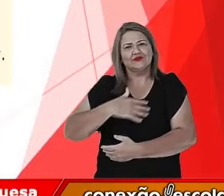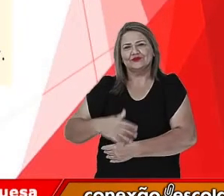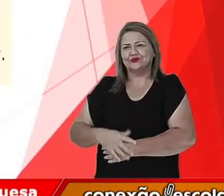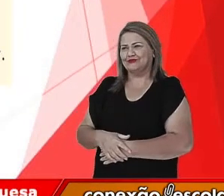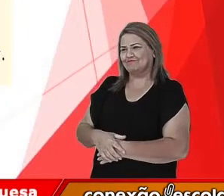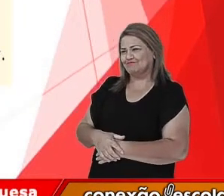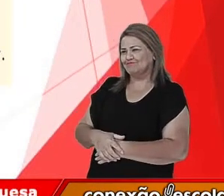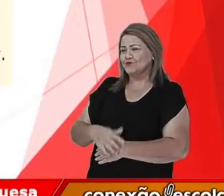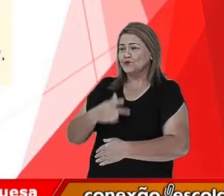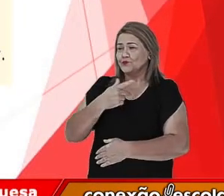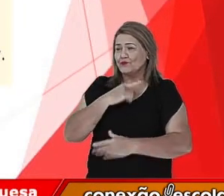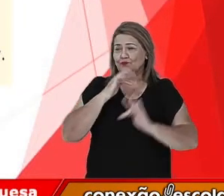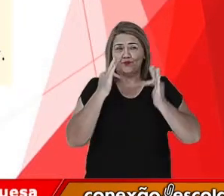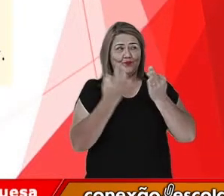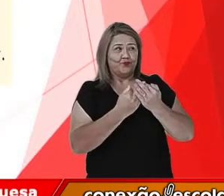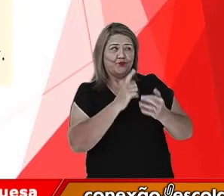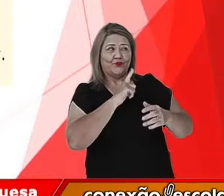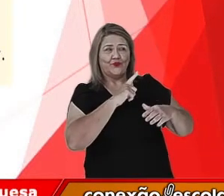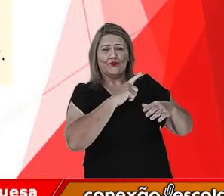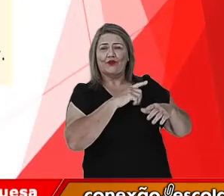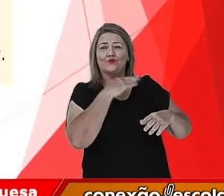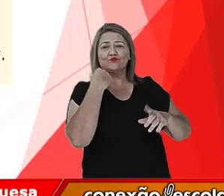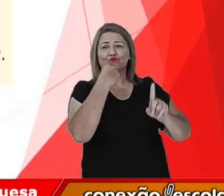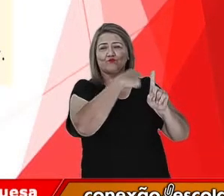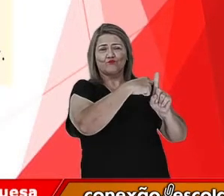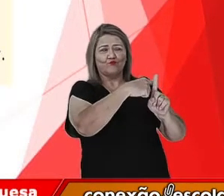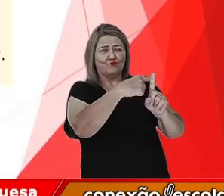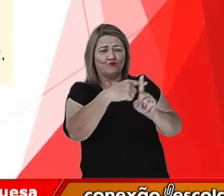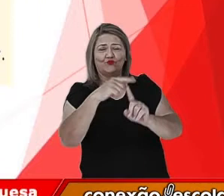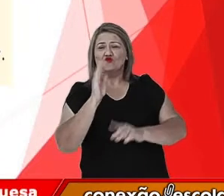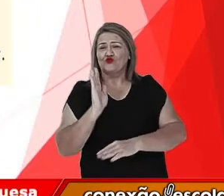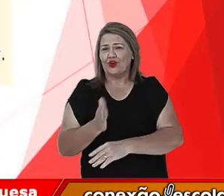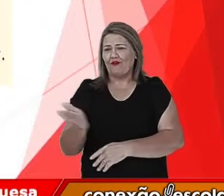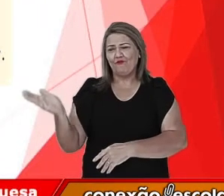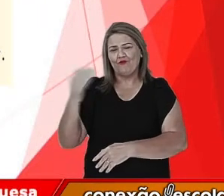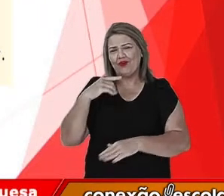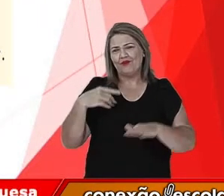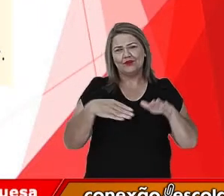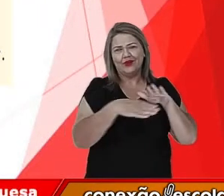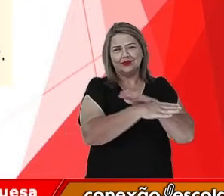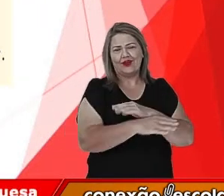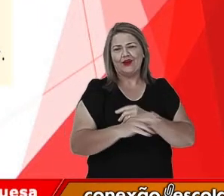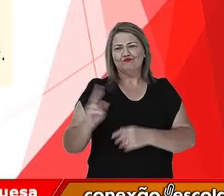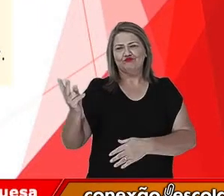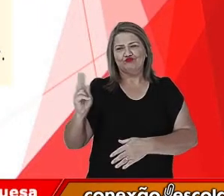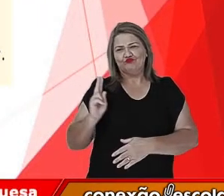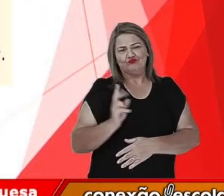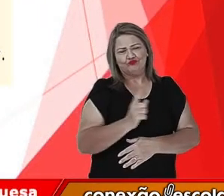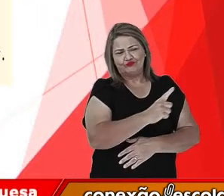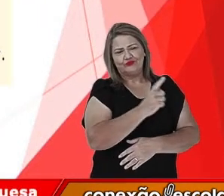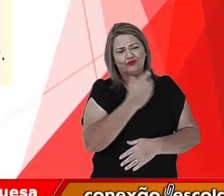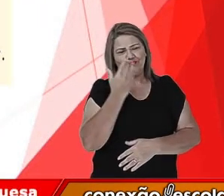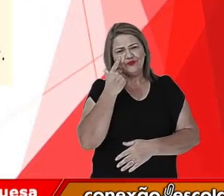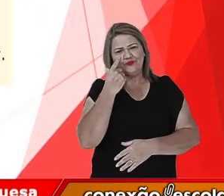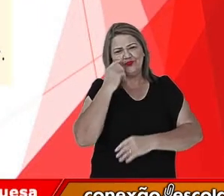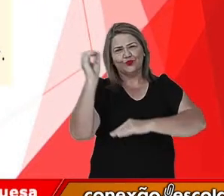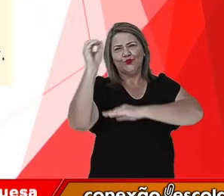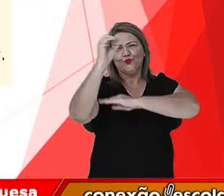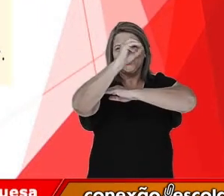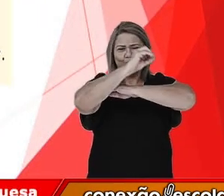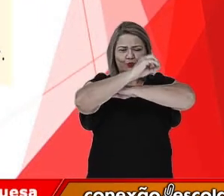está enterrada aí. Vamos entrar um instante e te mostrarei o pôr do sol mais lindo do